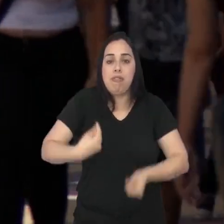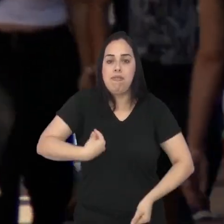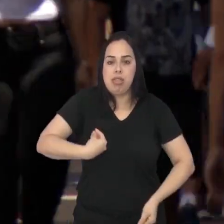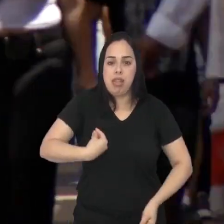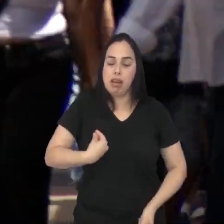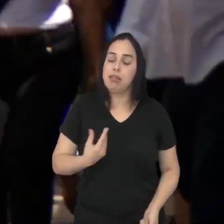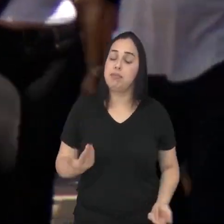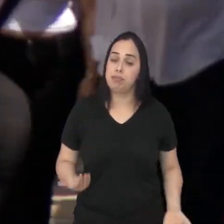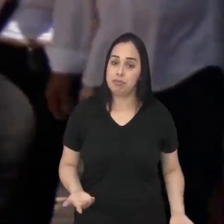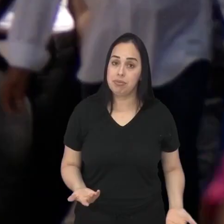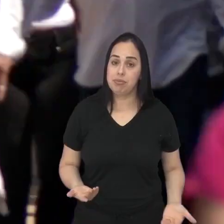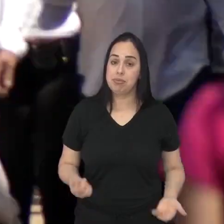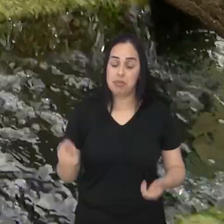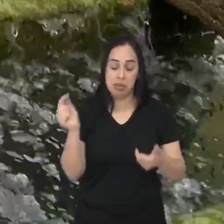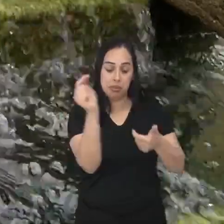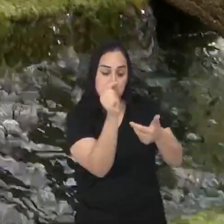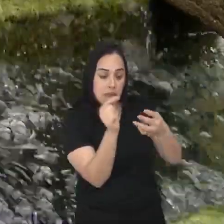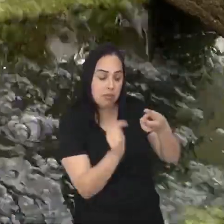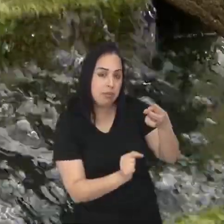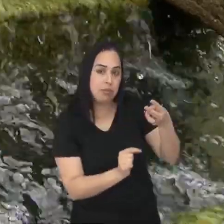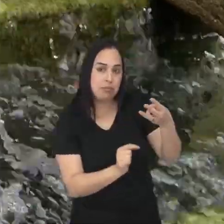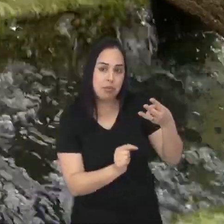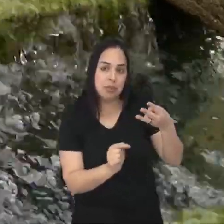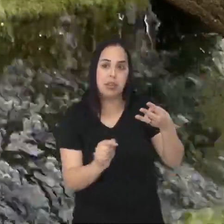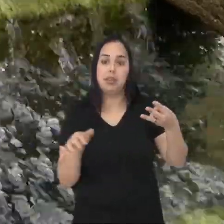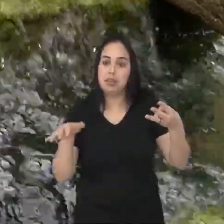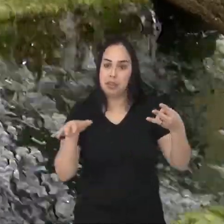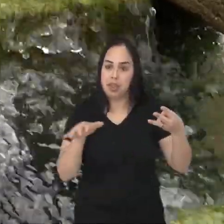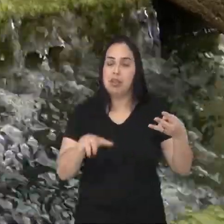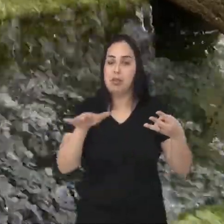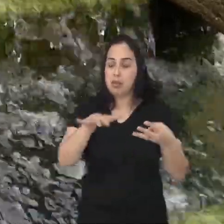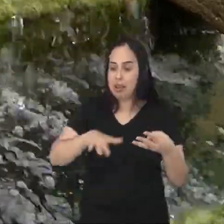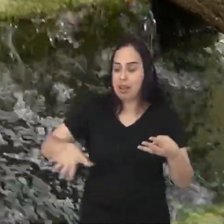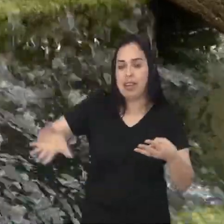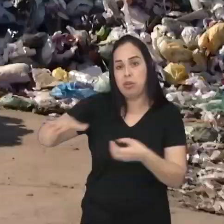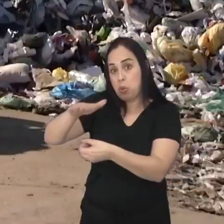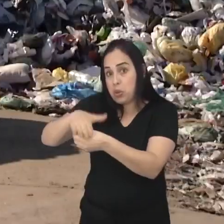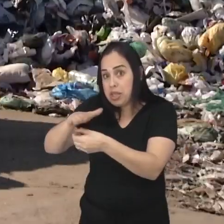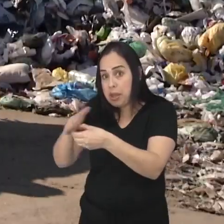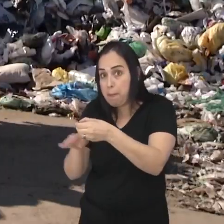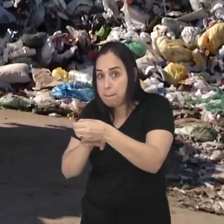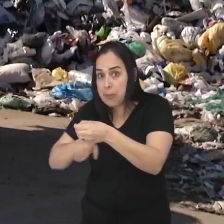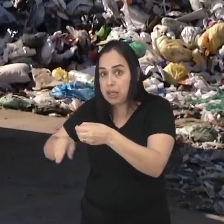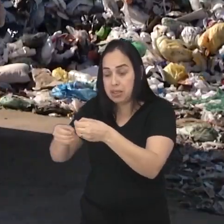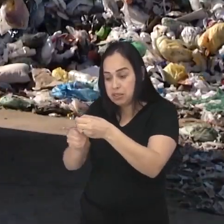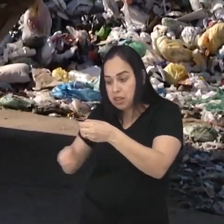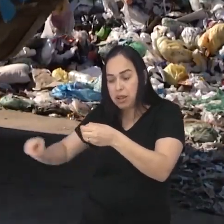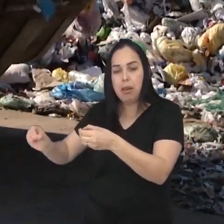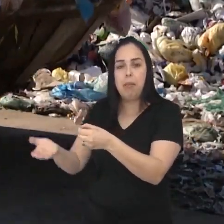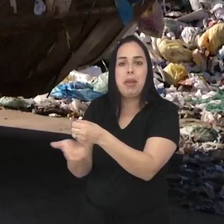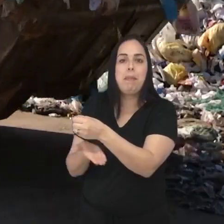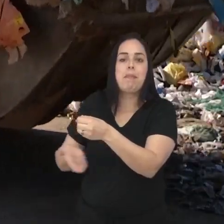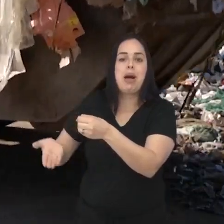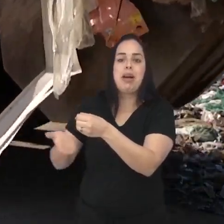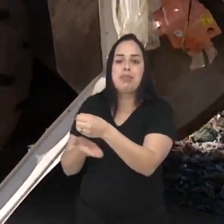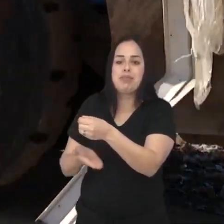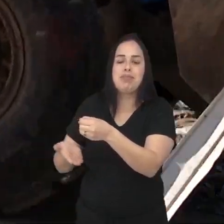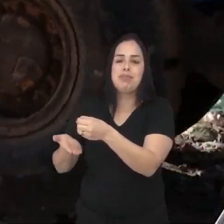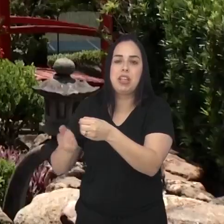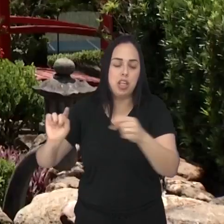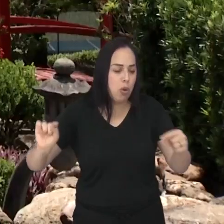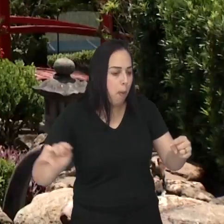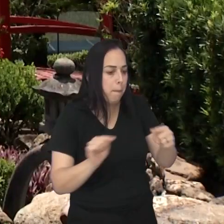qualidade de vida à população. Esses itens compõem o pacote do saneamento básico e se